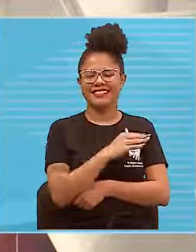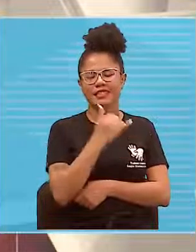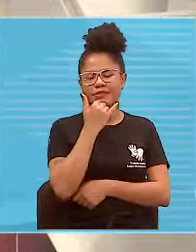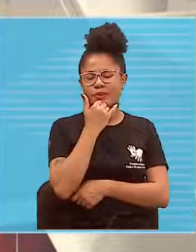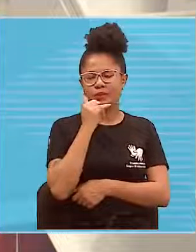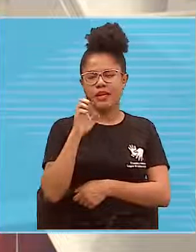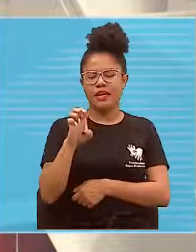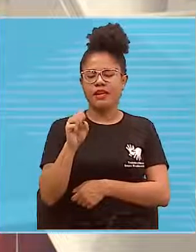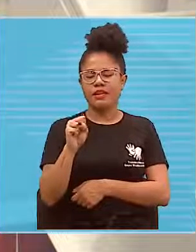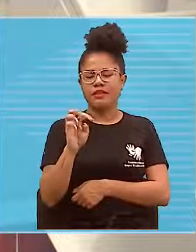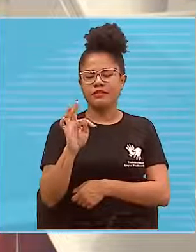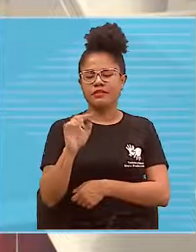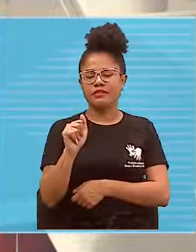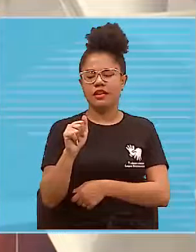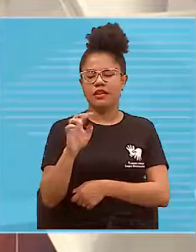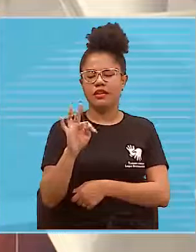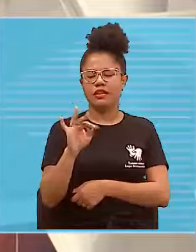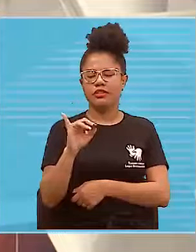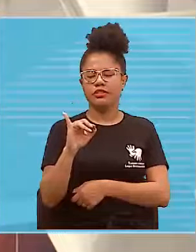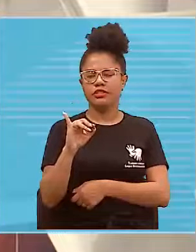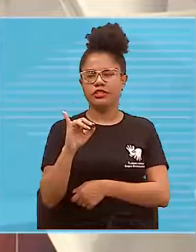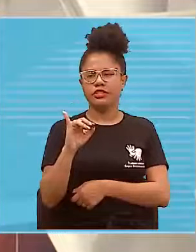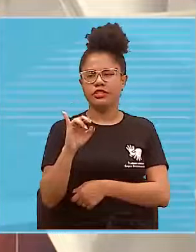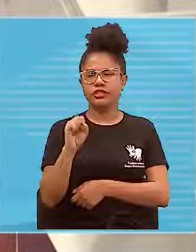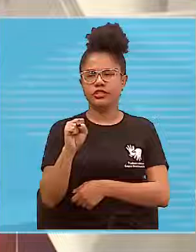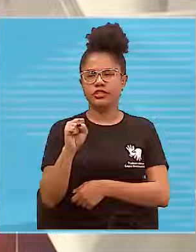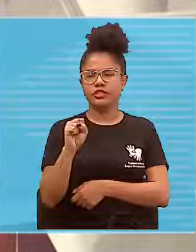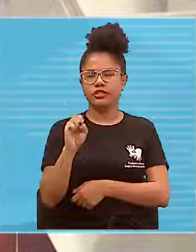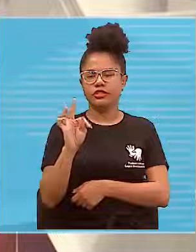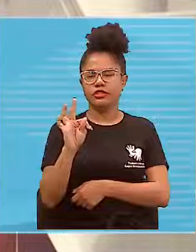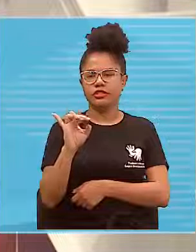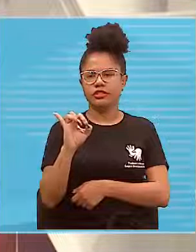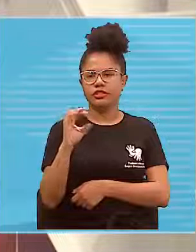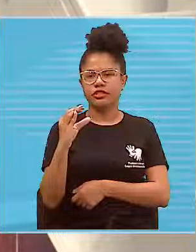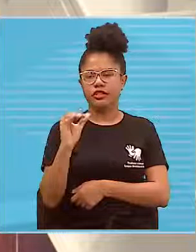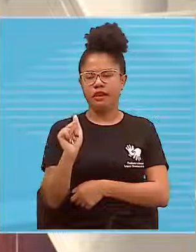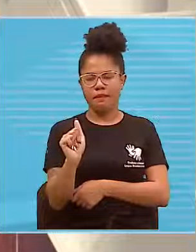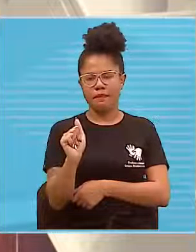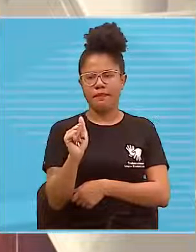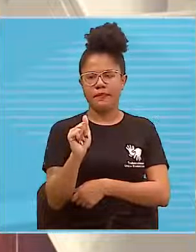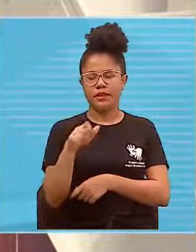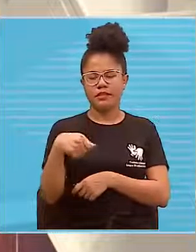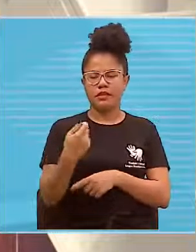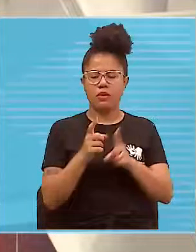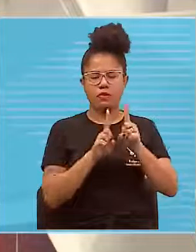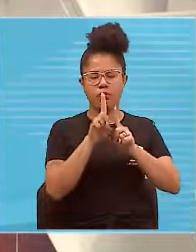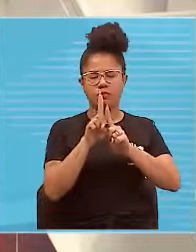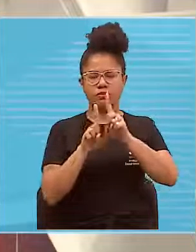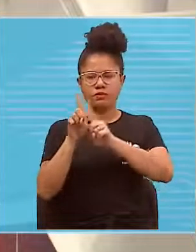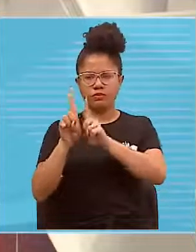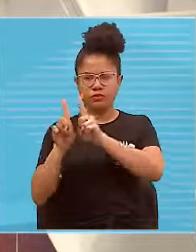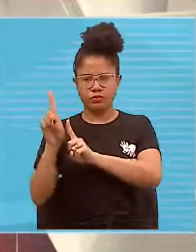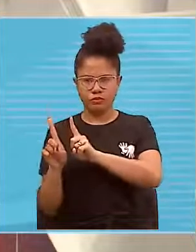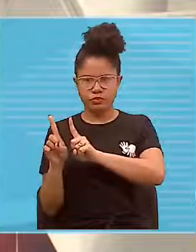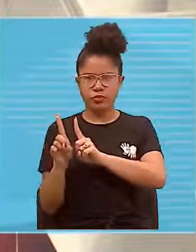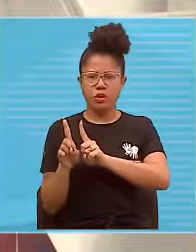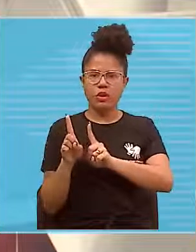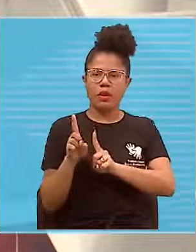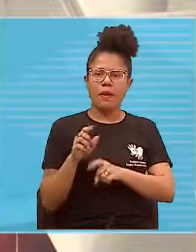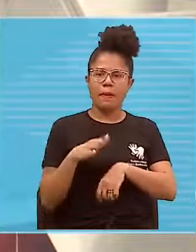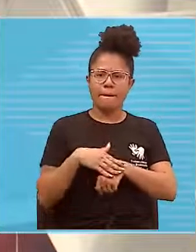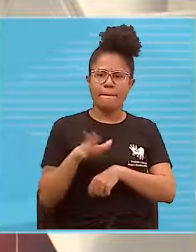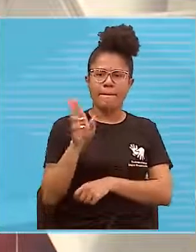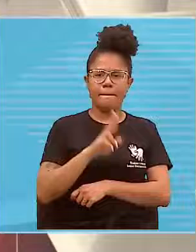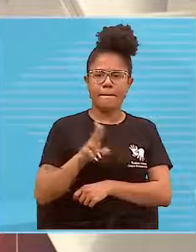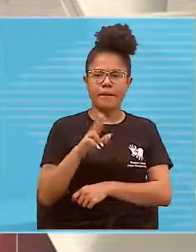Despenca, meus amados alunos. Esse assunto é mais cobrado nas provas do Enem.